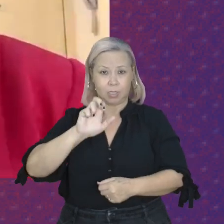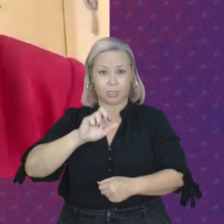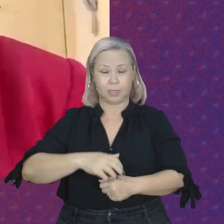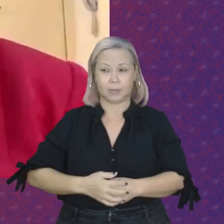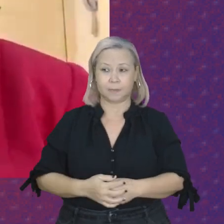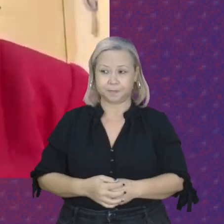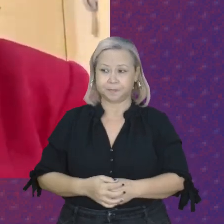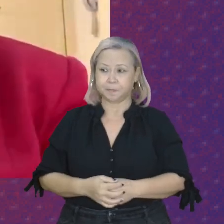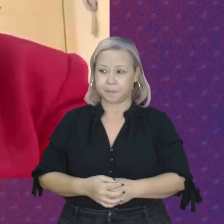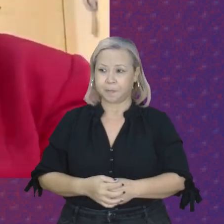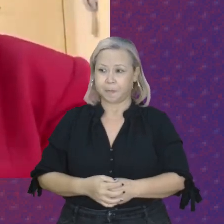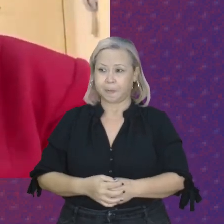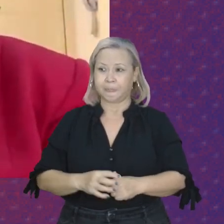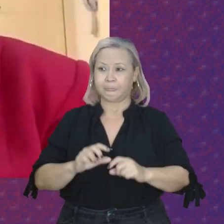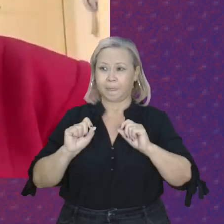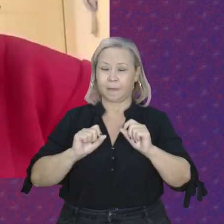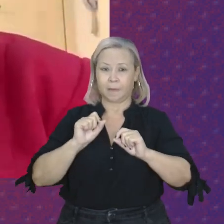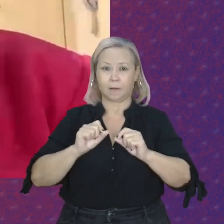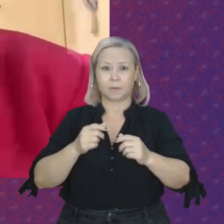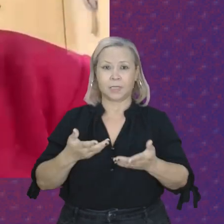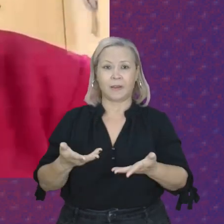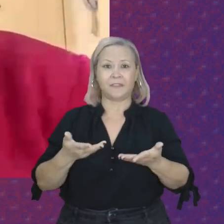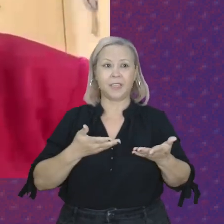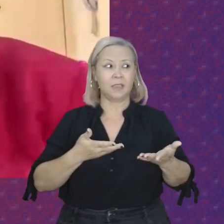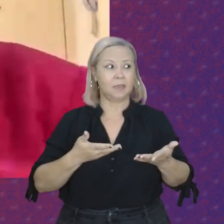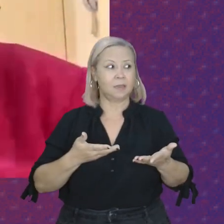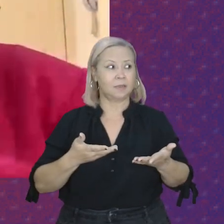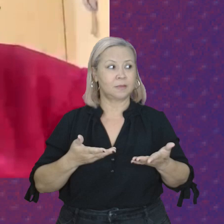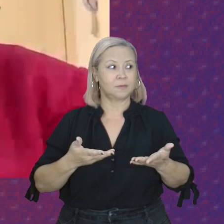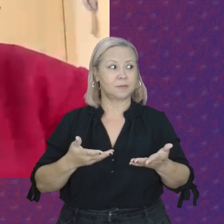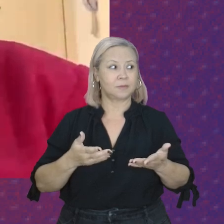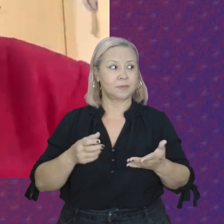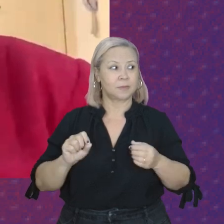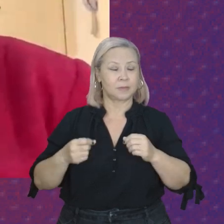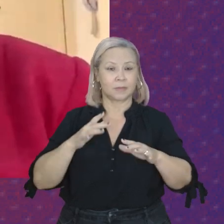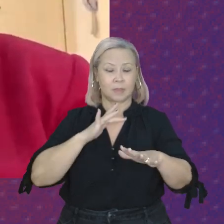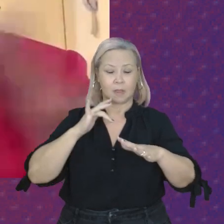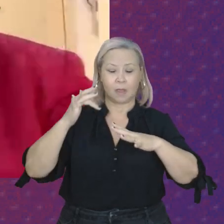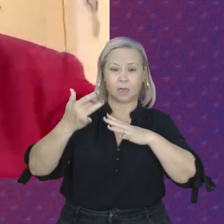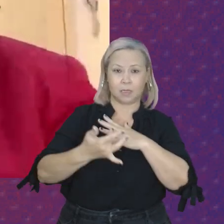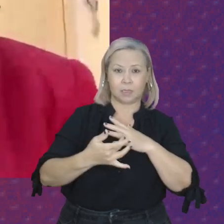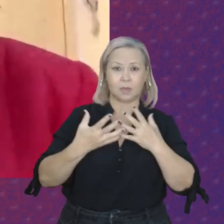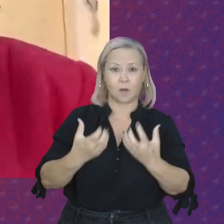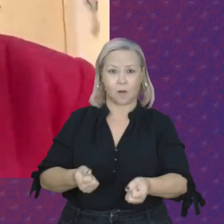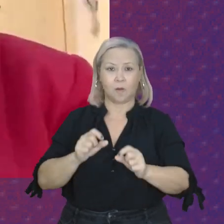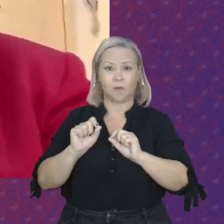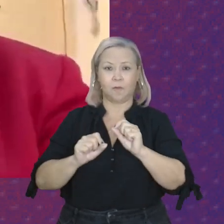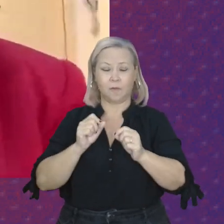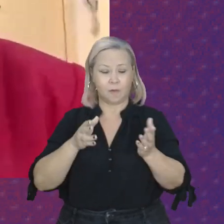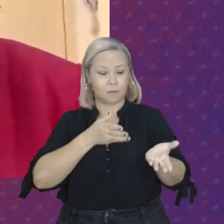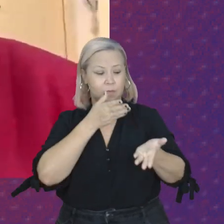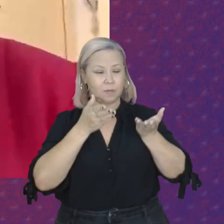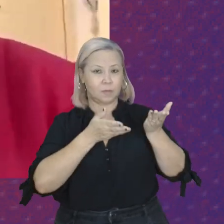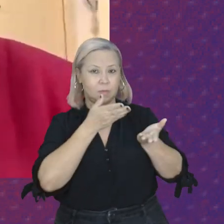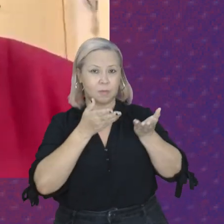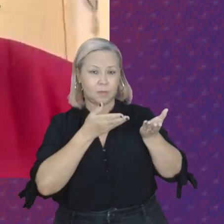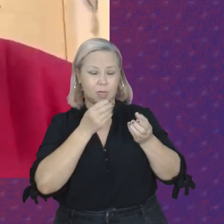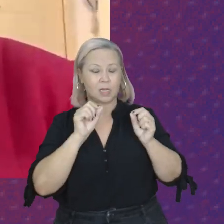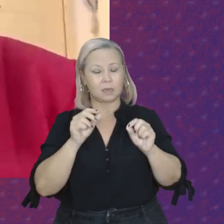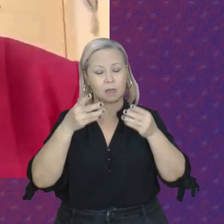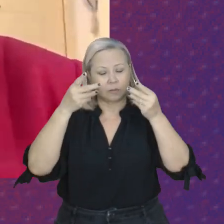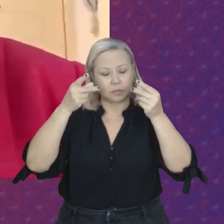do ódio e a violação dos direitos humanos na internet e nas redes sociais. Nós vamos, inclusive, tratar mais